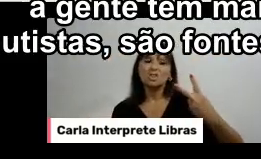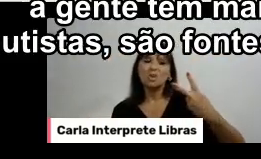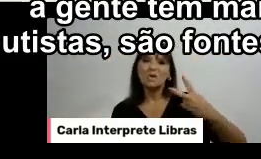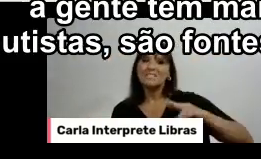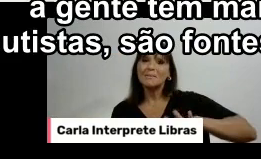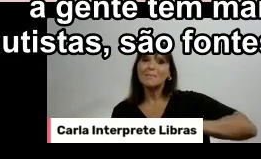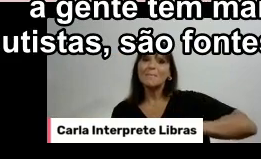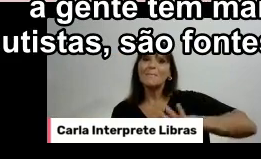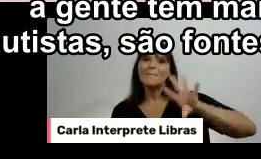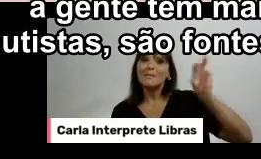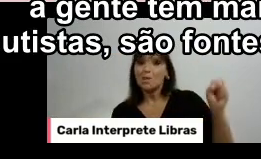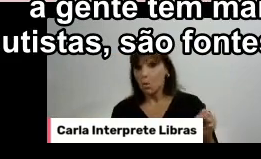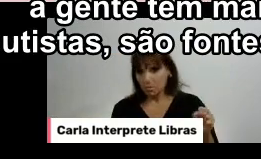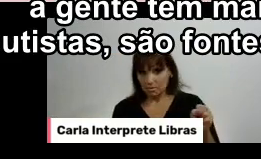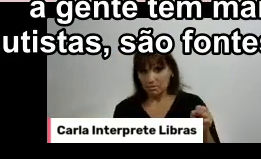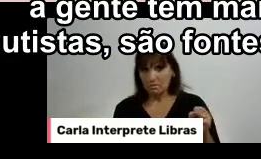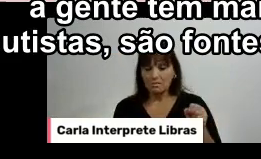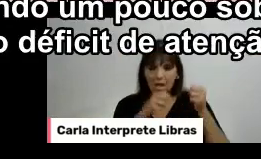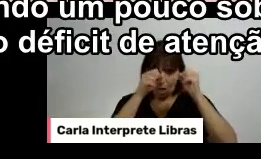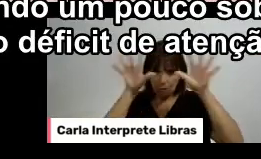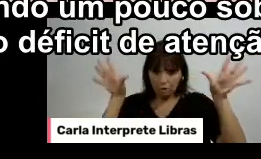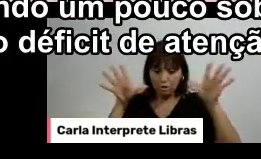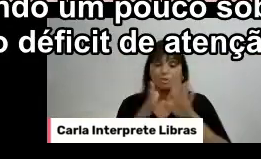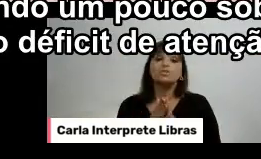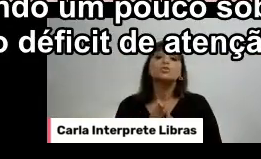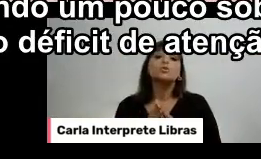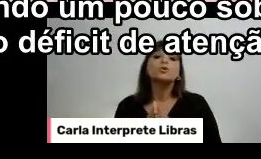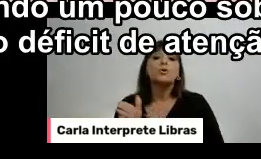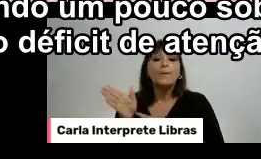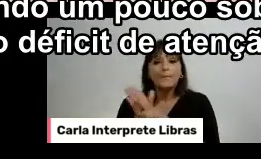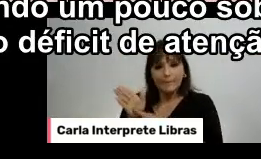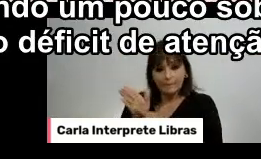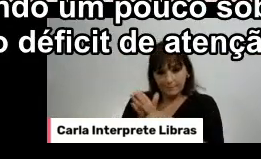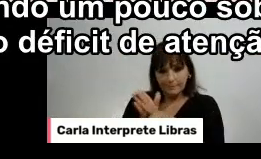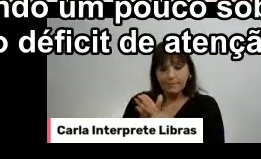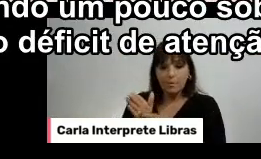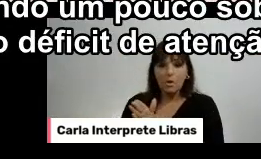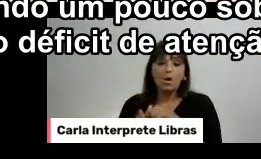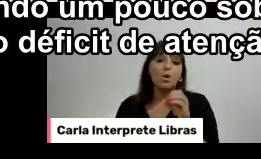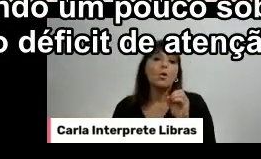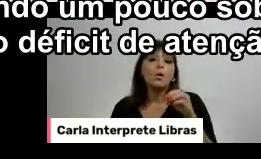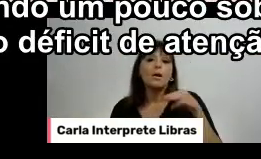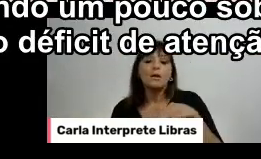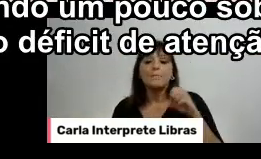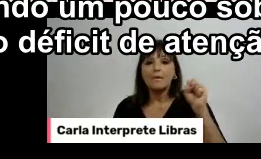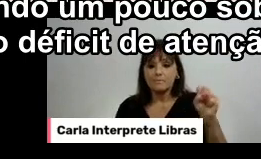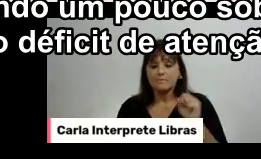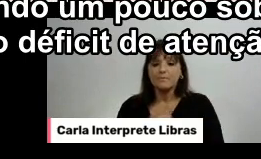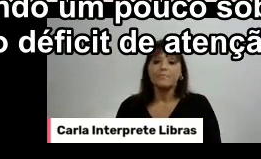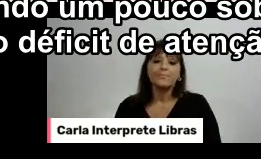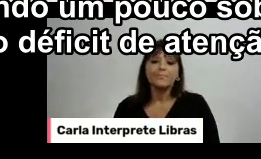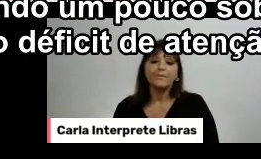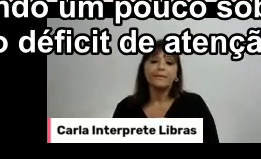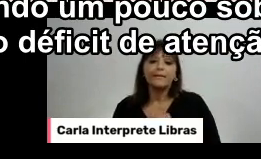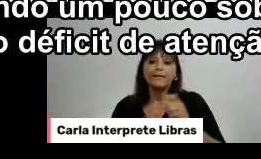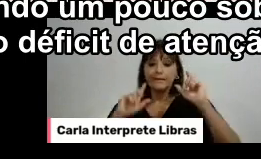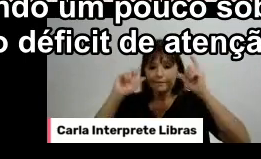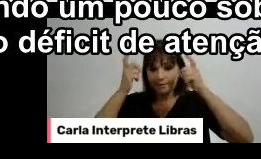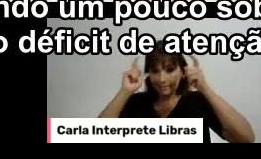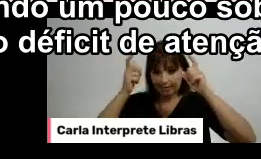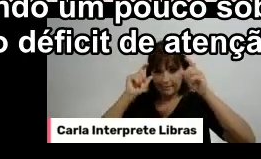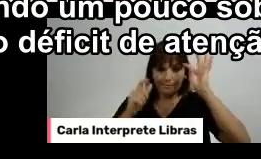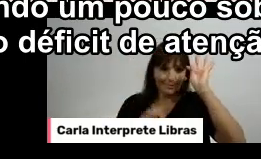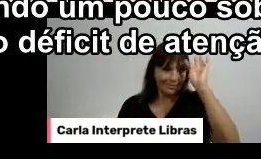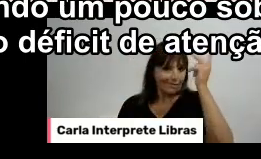estimadas da OMS. Falando um pouco sobre o TDAH, né, o transtorno do déficit de atenção